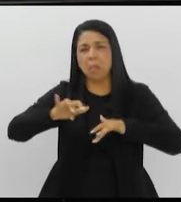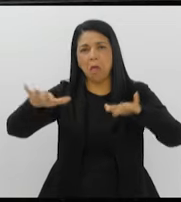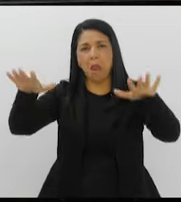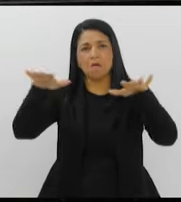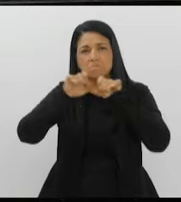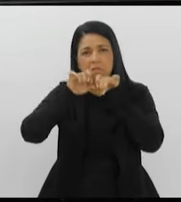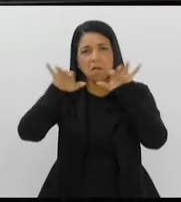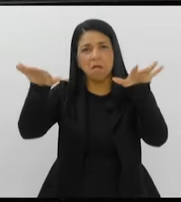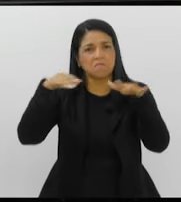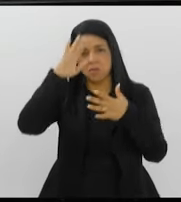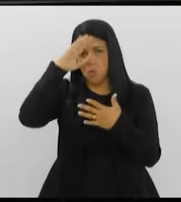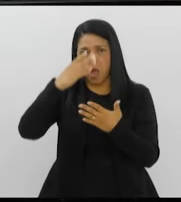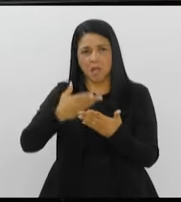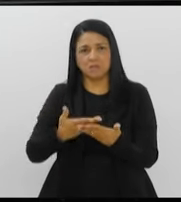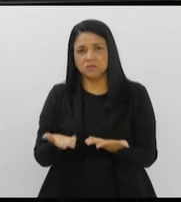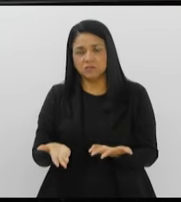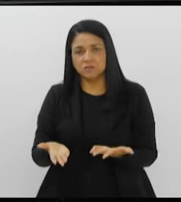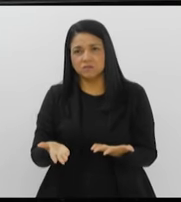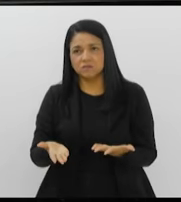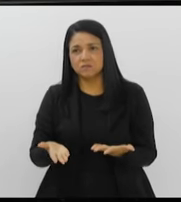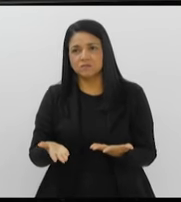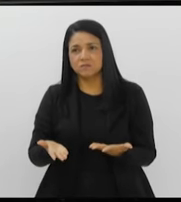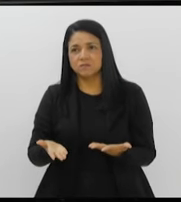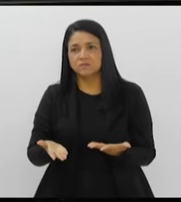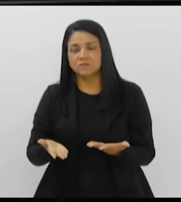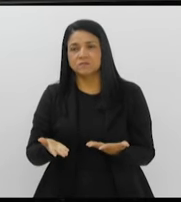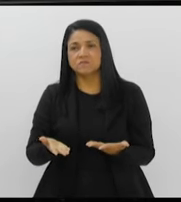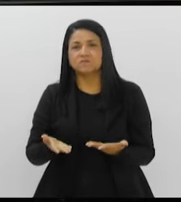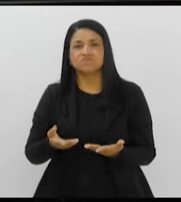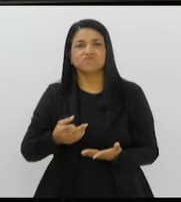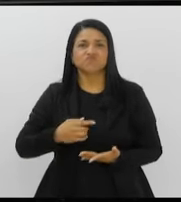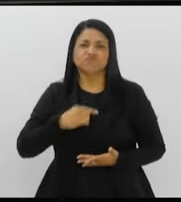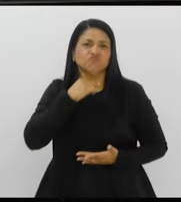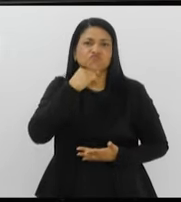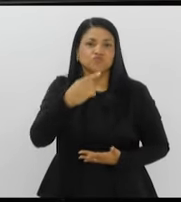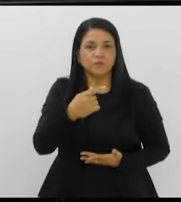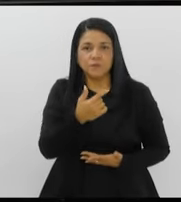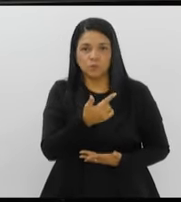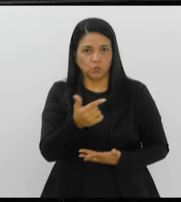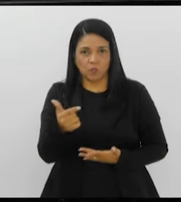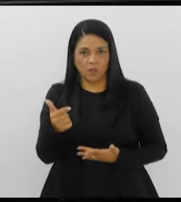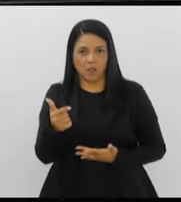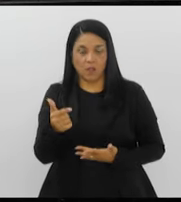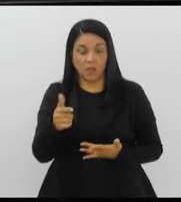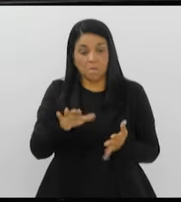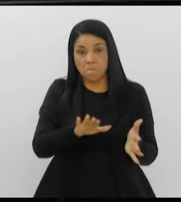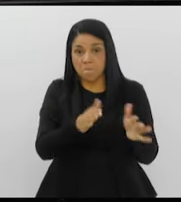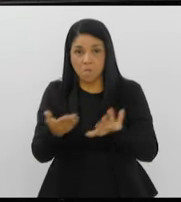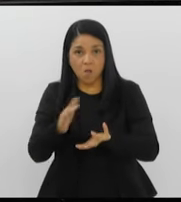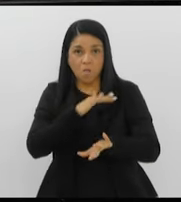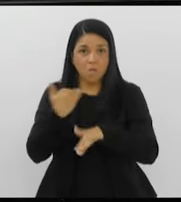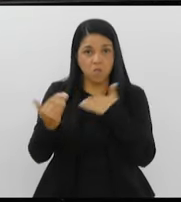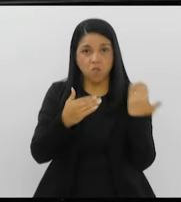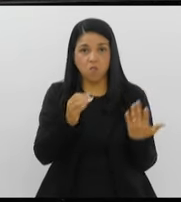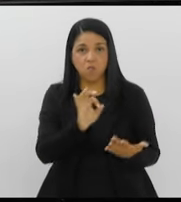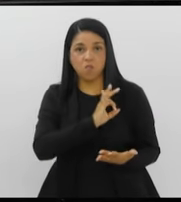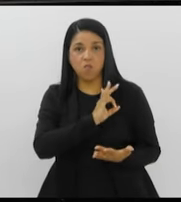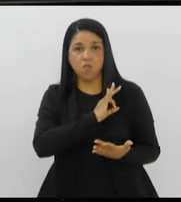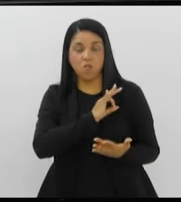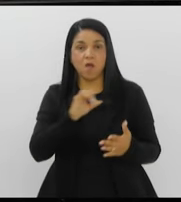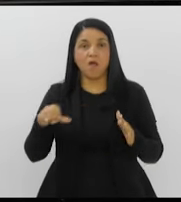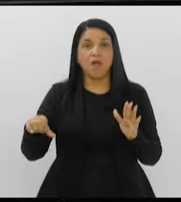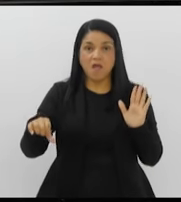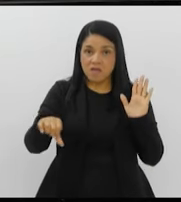disso. Então eles dizem: não há dúvida de que a morte de um policial em serviço é crime